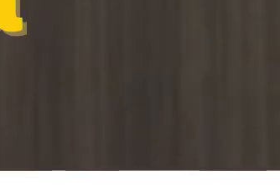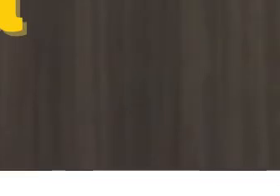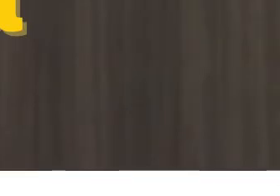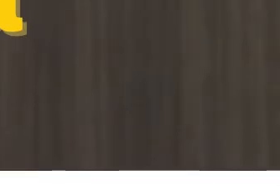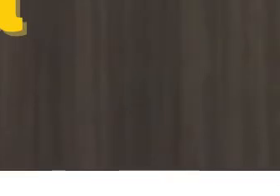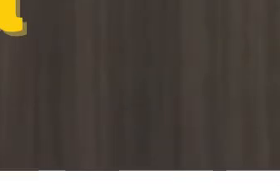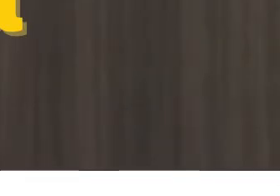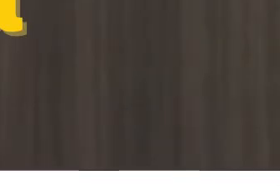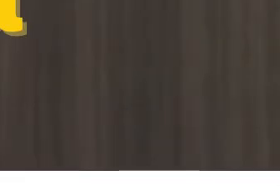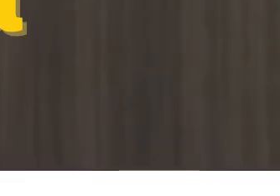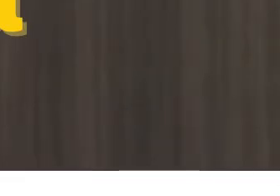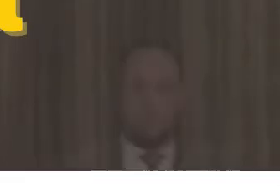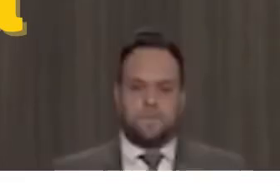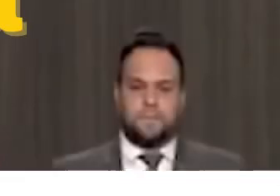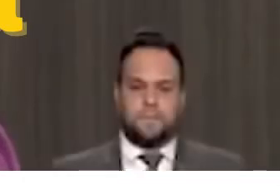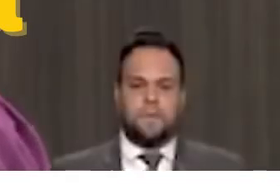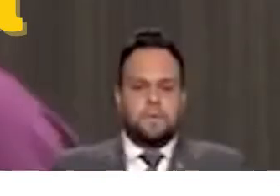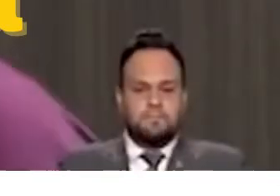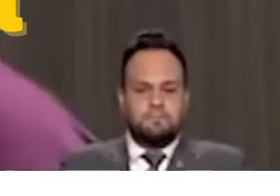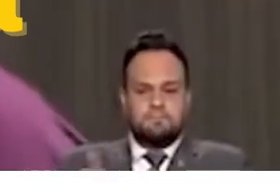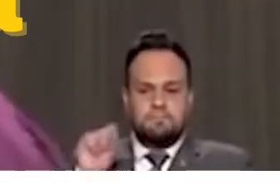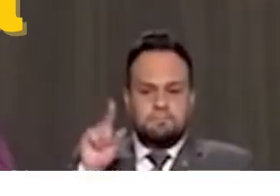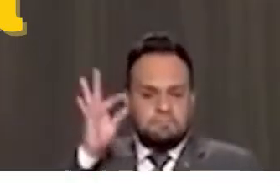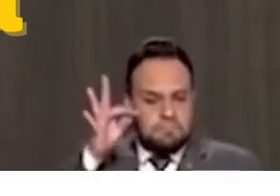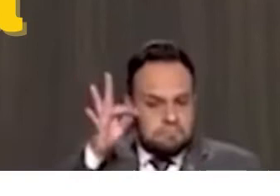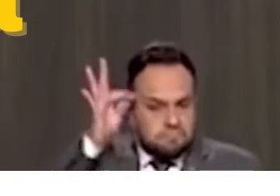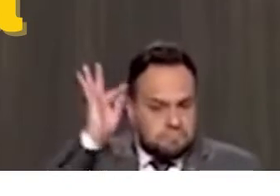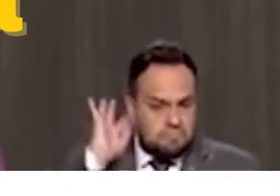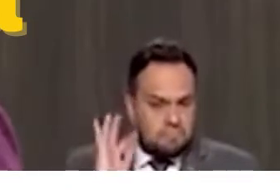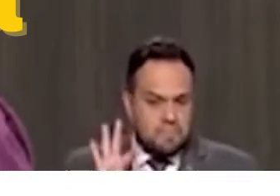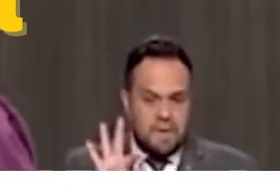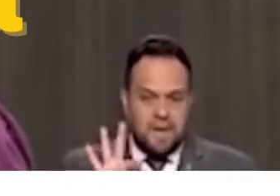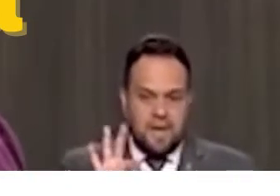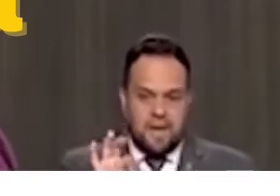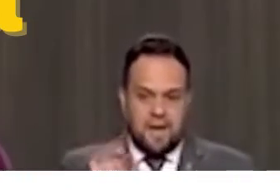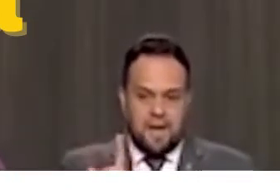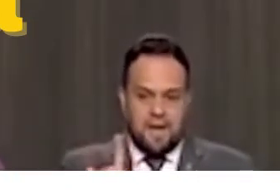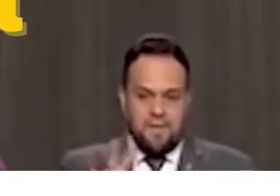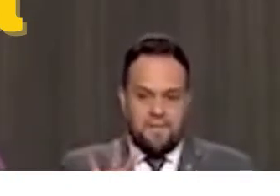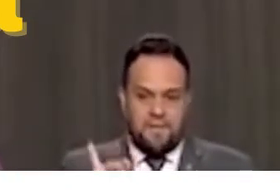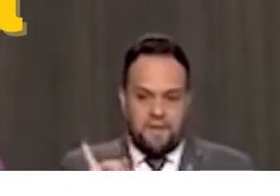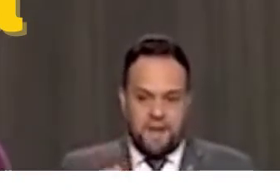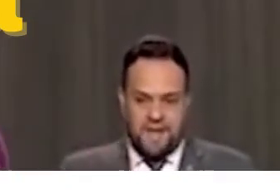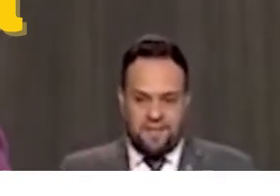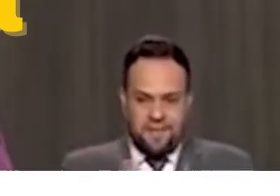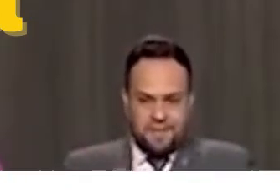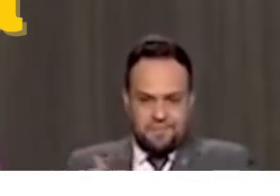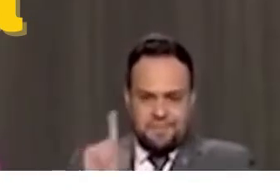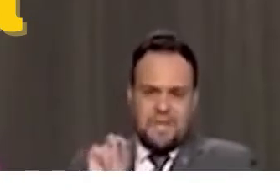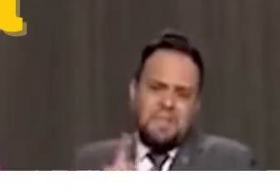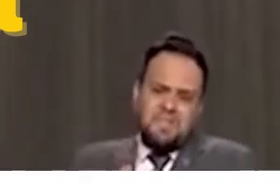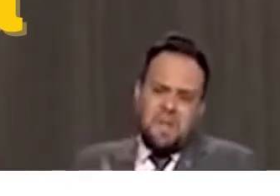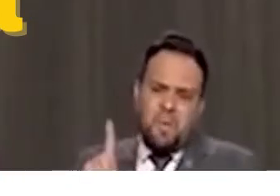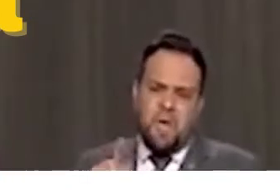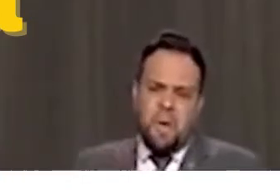senhor pretende mantê-la? A indicação da Flávia Arruda foi minha. Porque eu indiquei, não é por ser mulher, por nada,